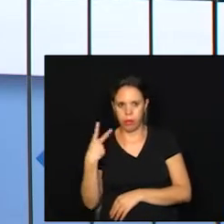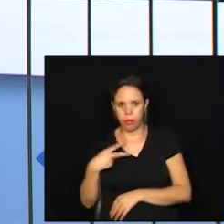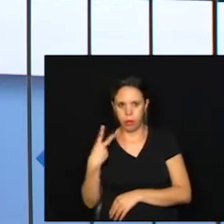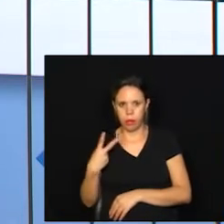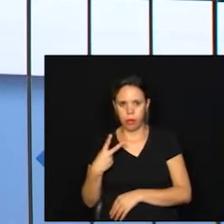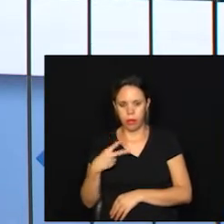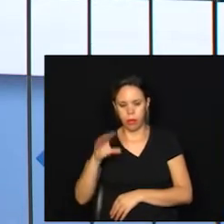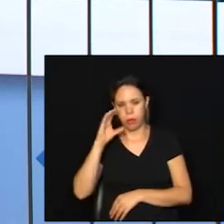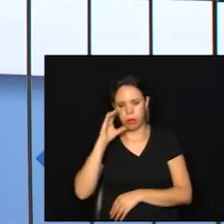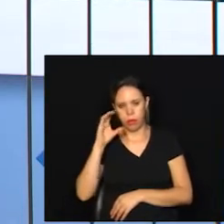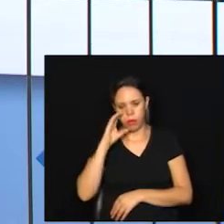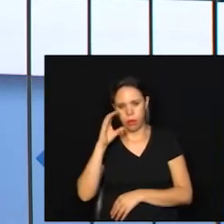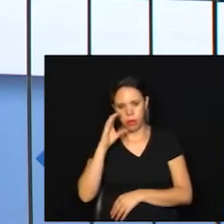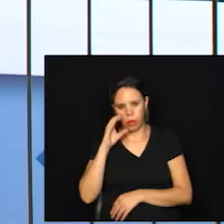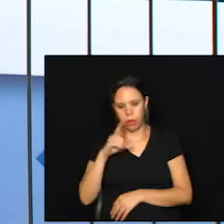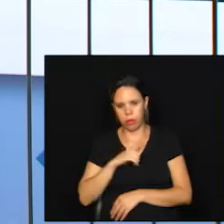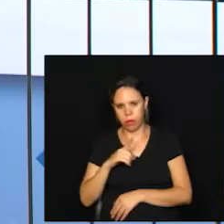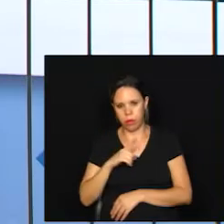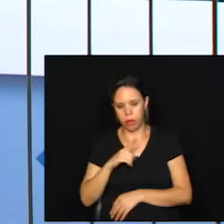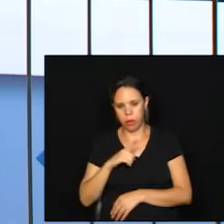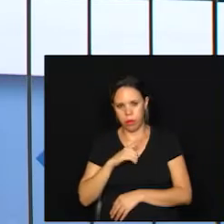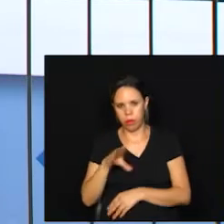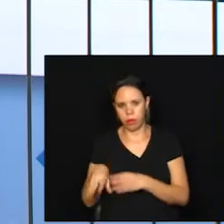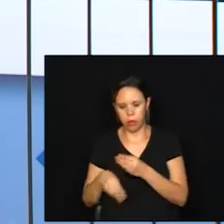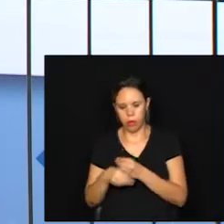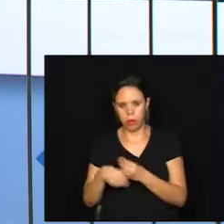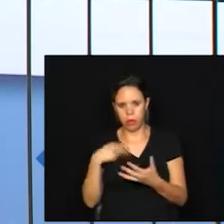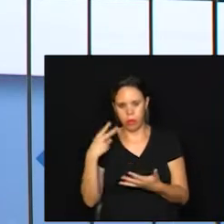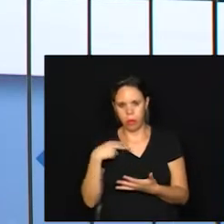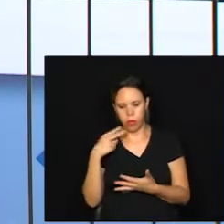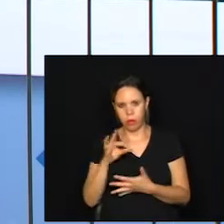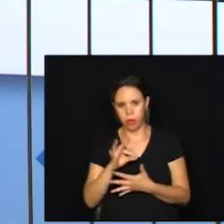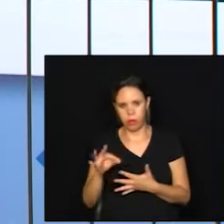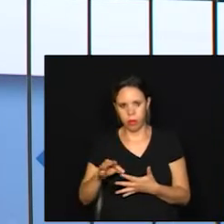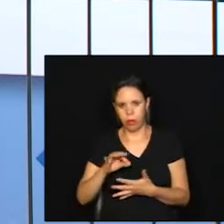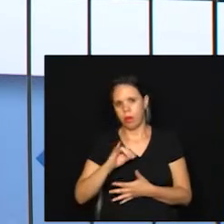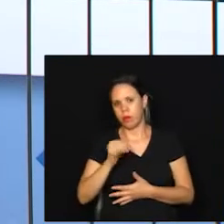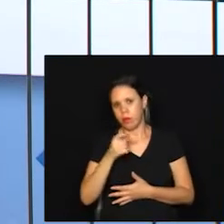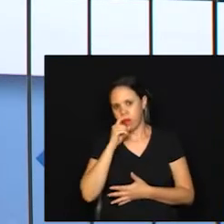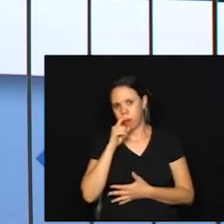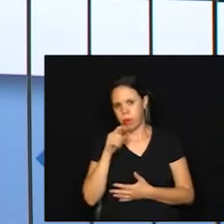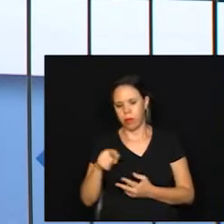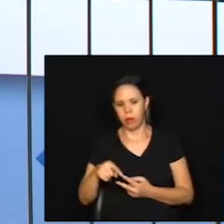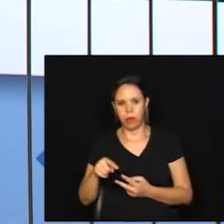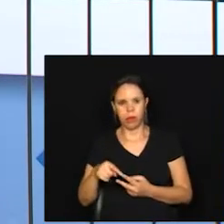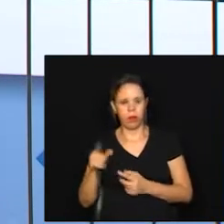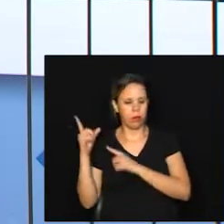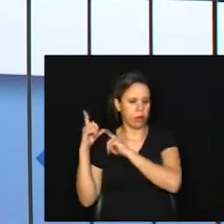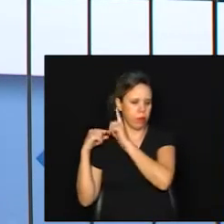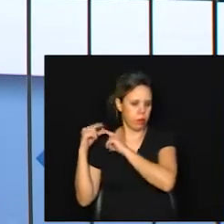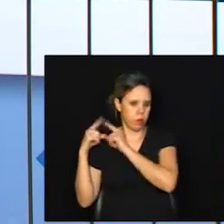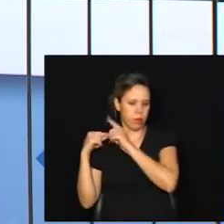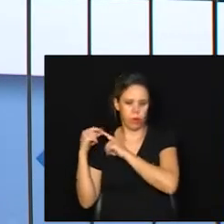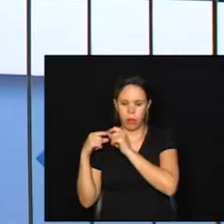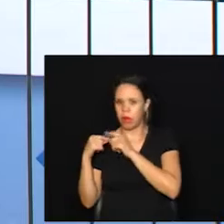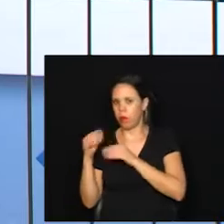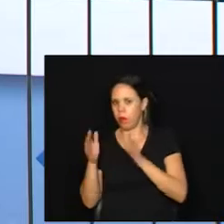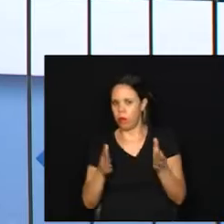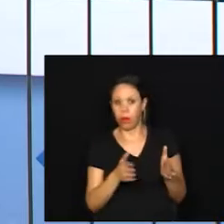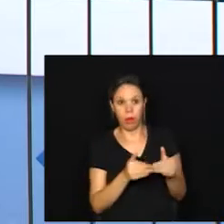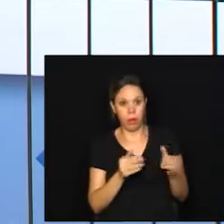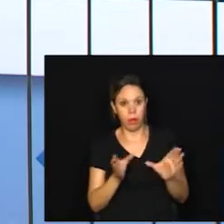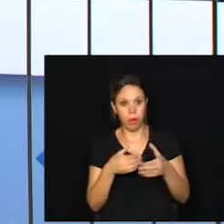Luiz Cirilo e terá como componentes os vereadores Jorge Schneider e Major Jaime. Ela foi pedida para que